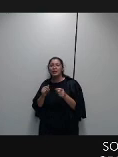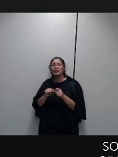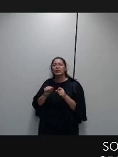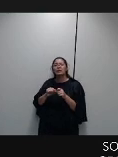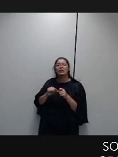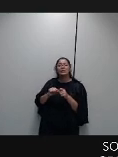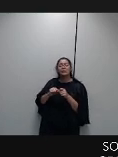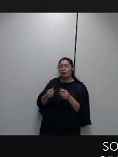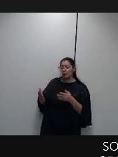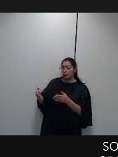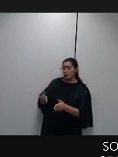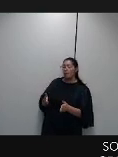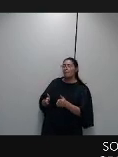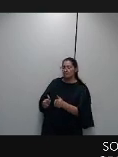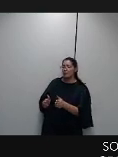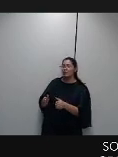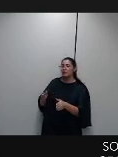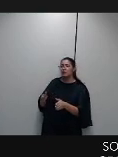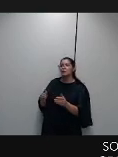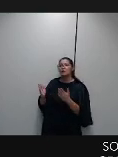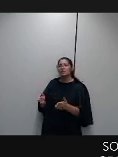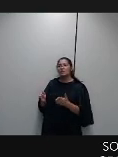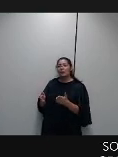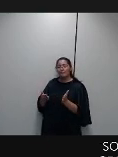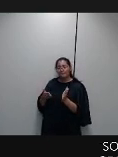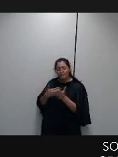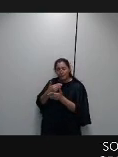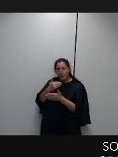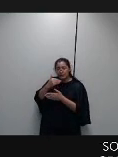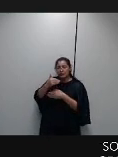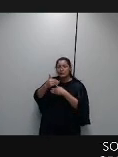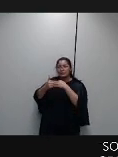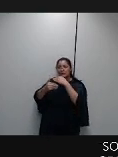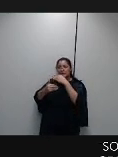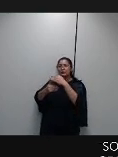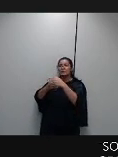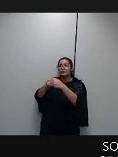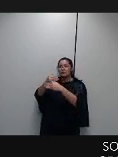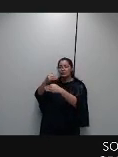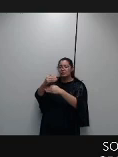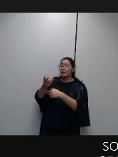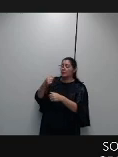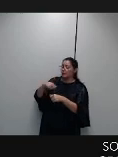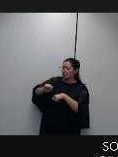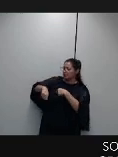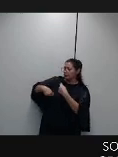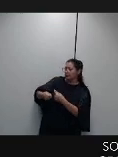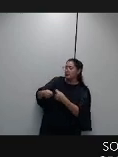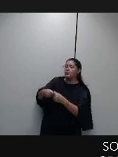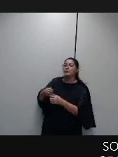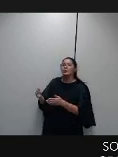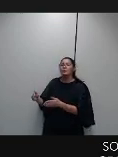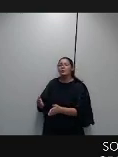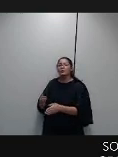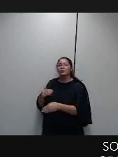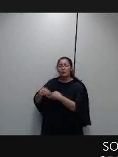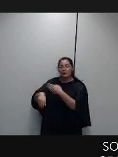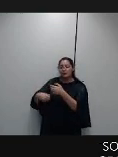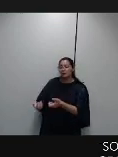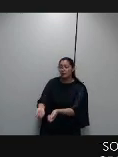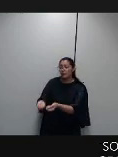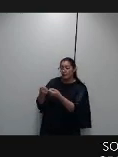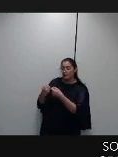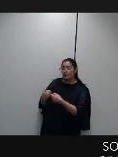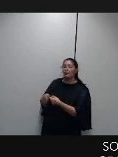ao prazo decadencial ou seja para constituir o crédito e depois o prazo prescricional para cobrar o crédito né então